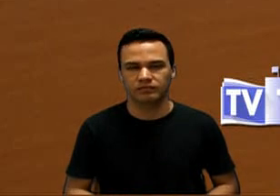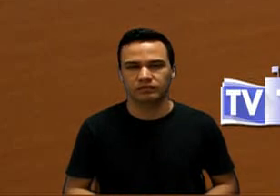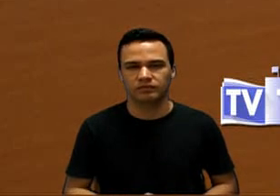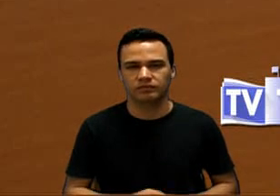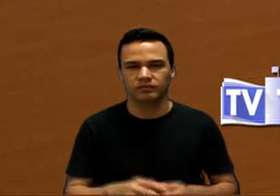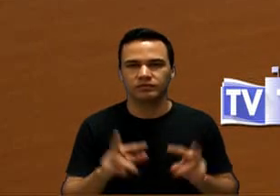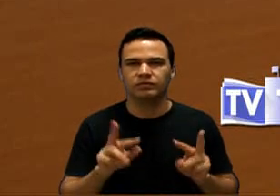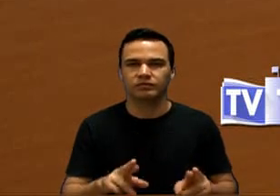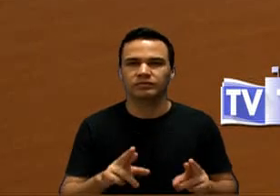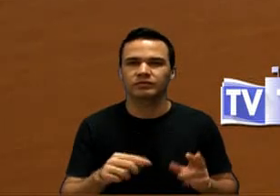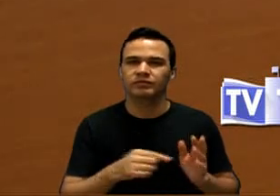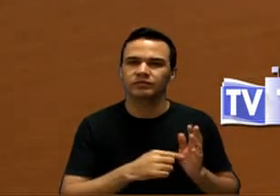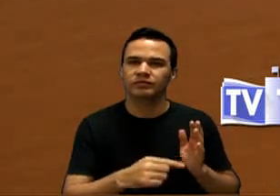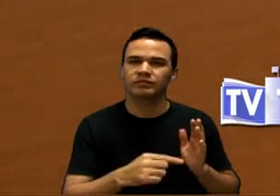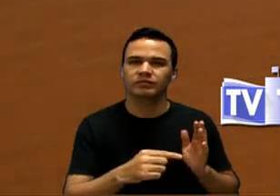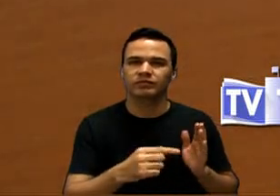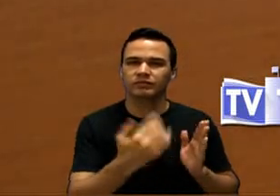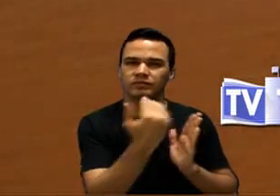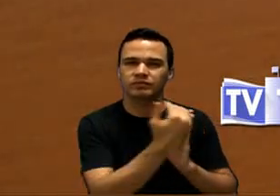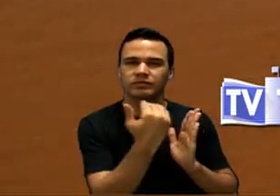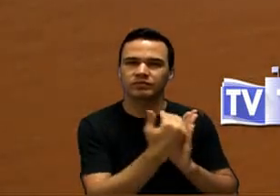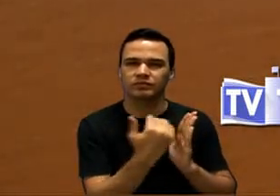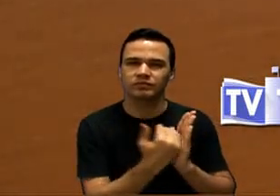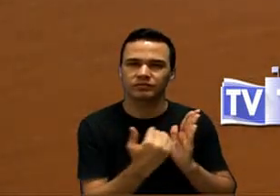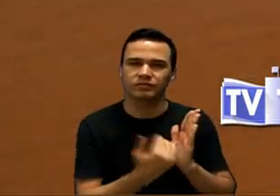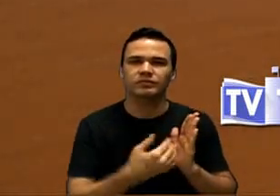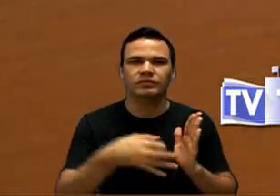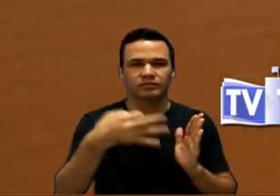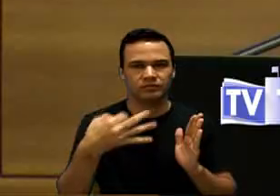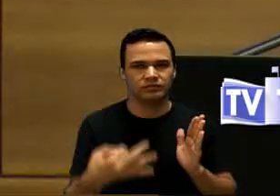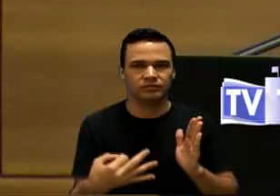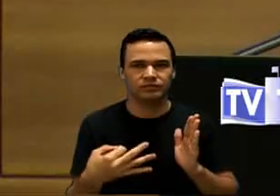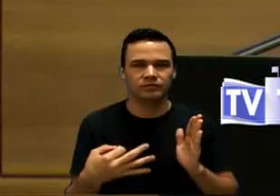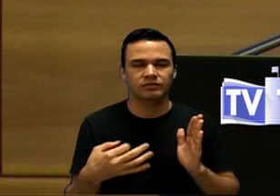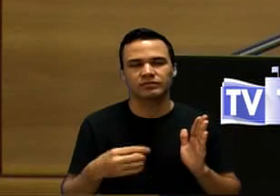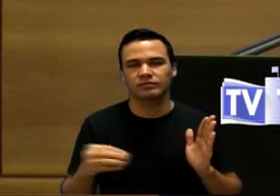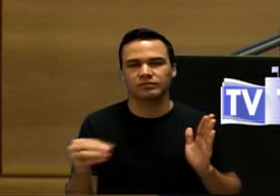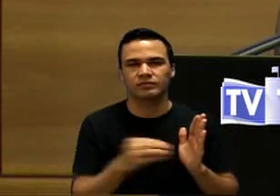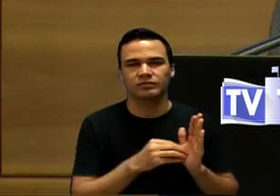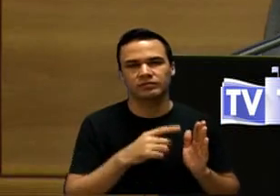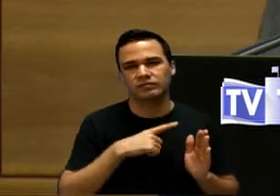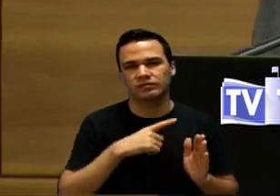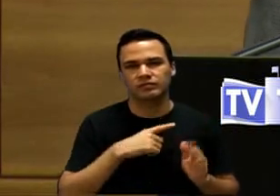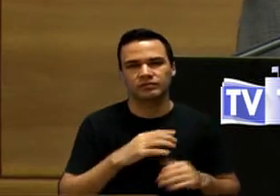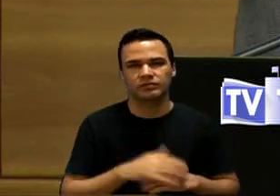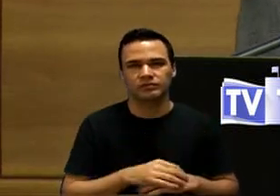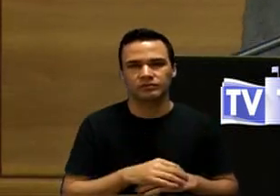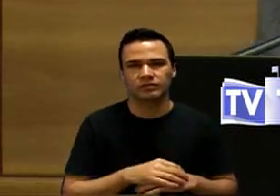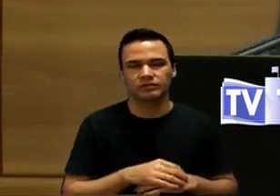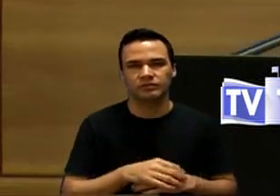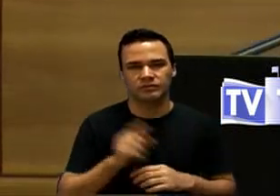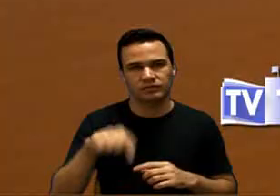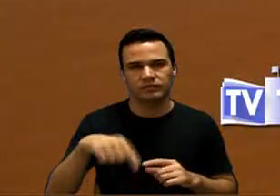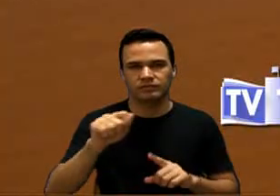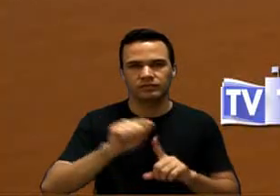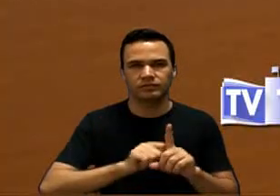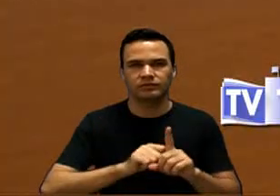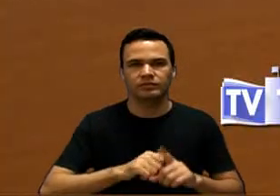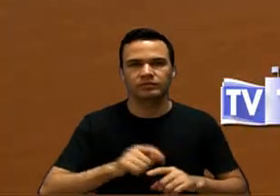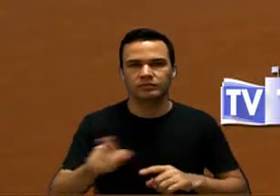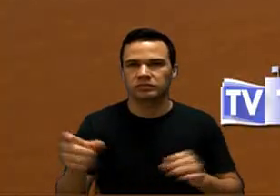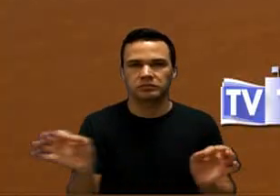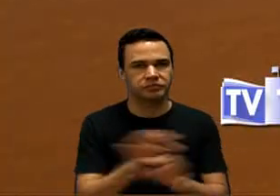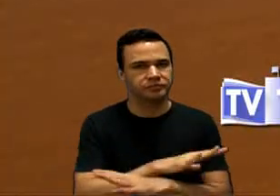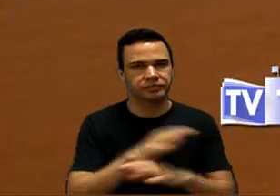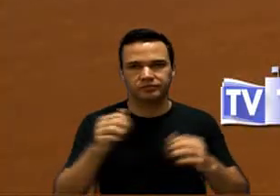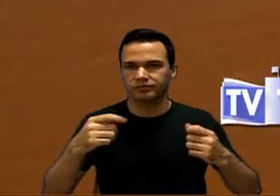Conforme nominados e relacionados na nossa pauta do mês. Está